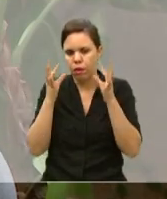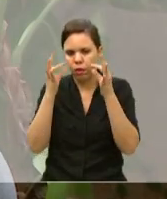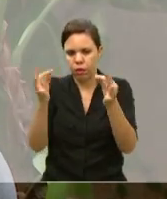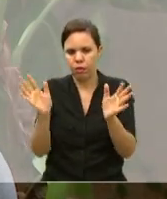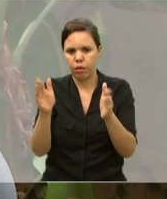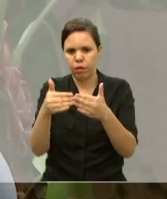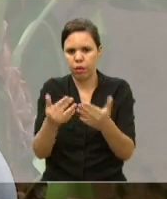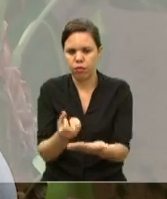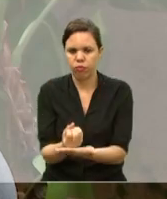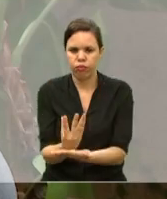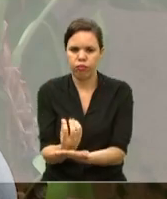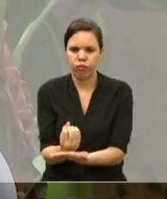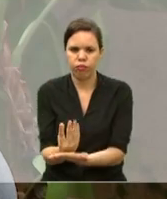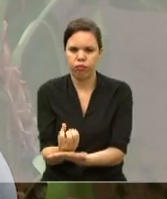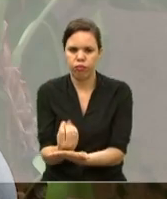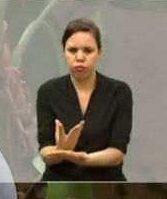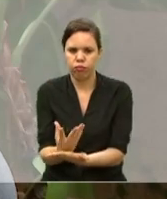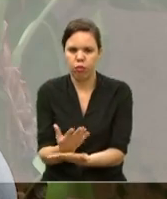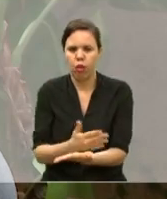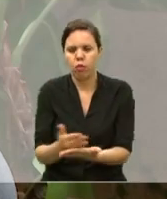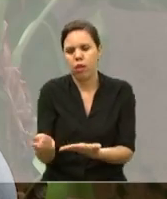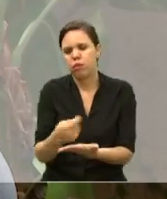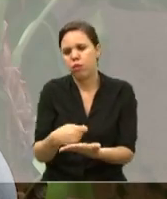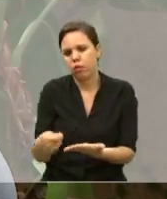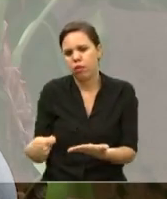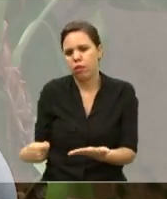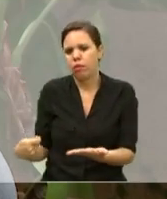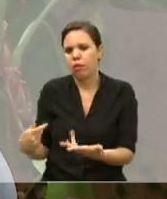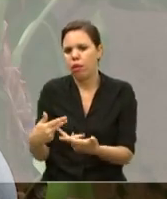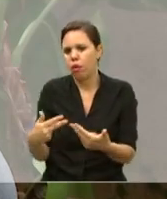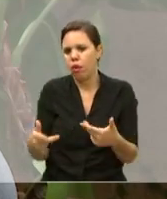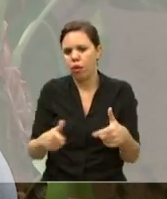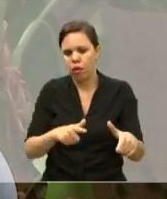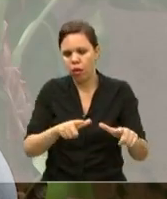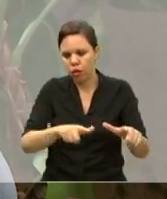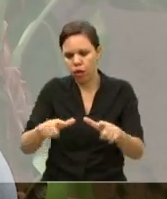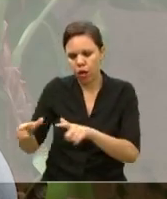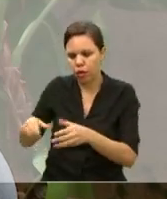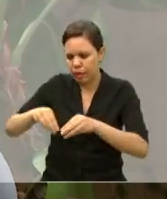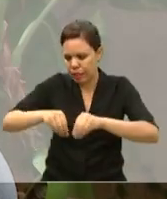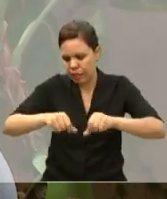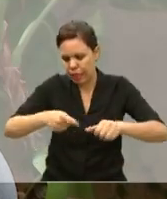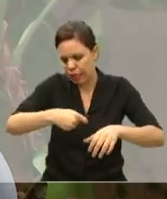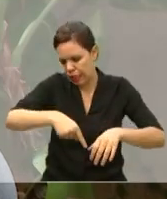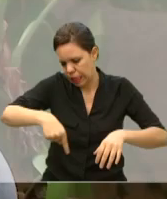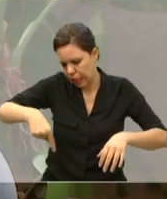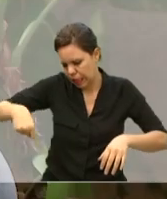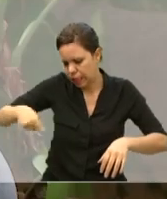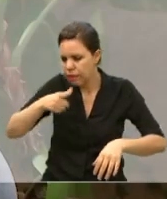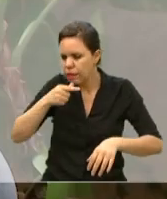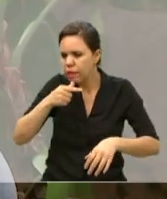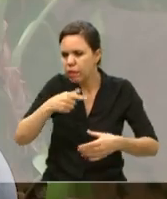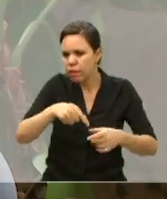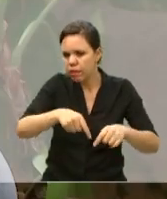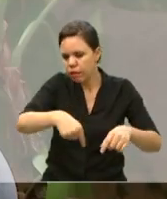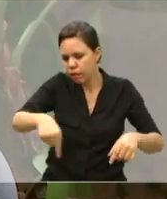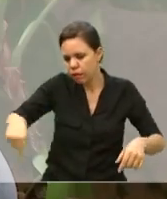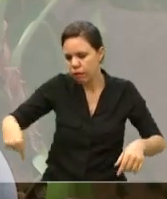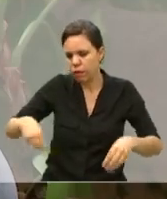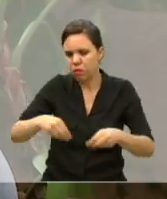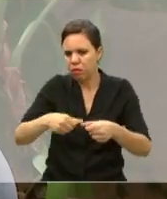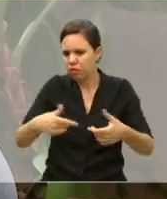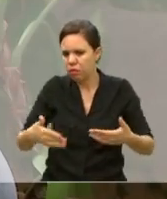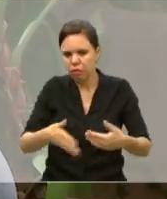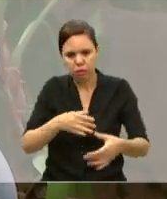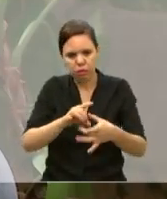em outras escolas ela vai desenhar a letra A na lousa. Aqui a criança vai desenhar a letra A, ela vai desenhar a letra A no chão, ela